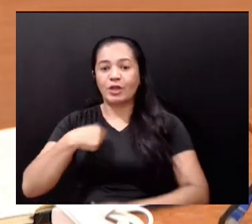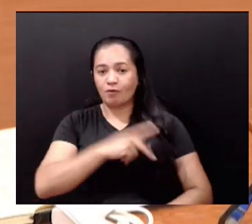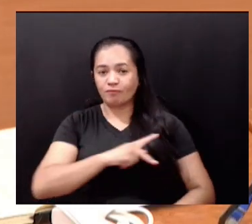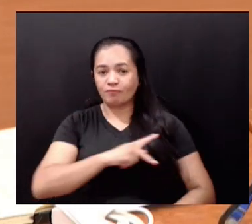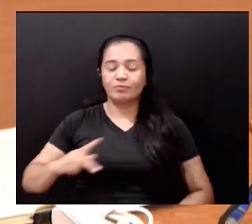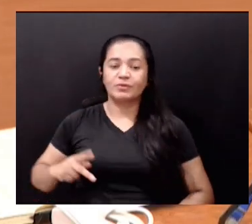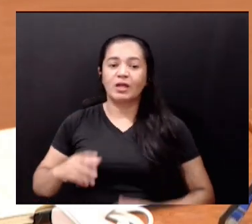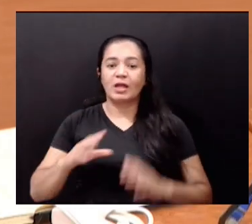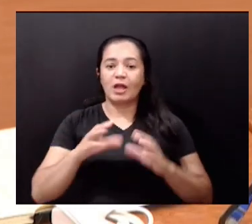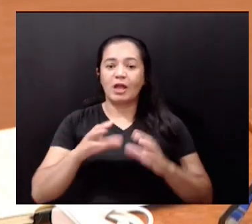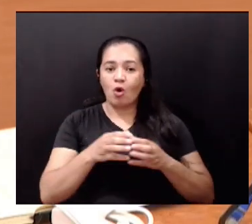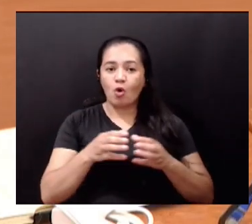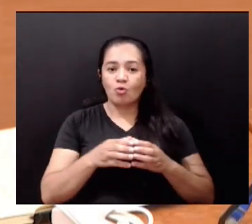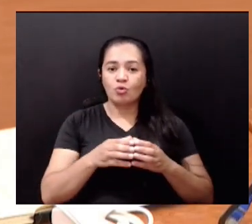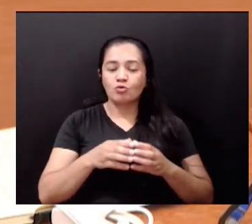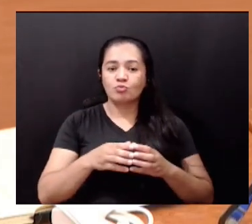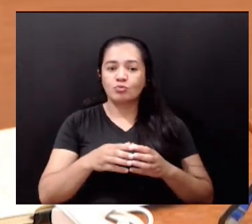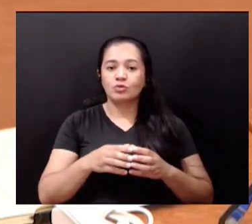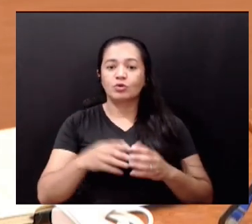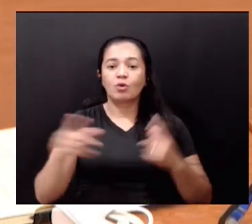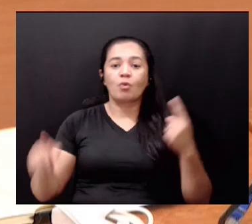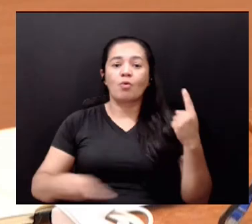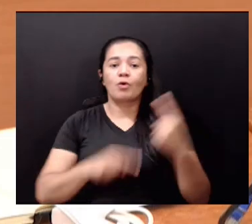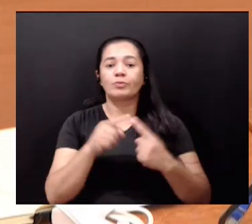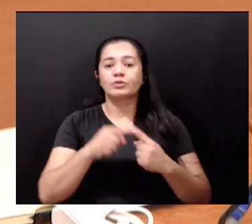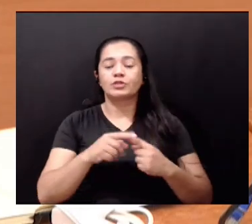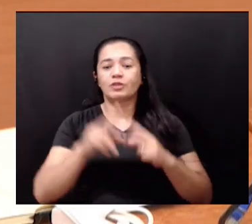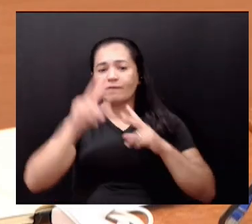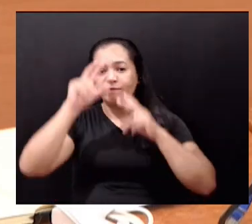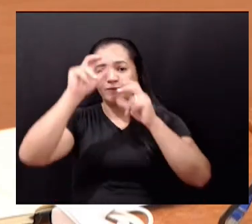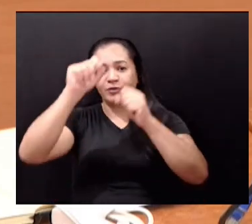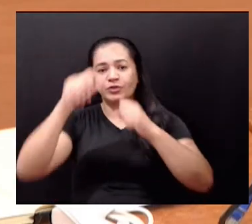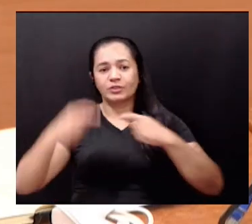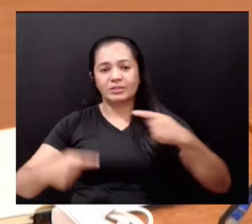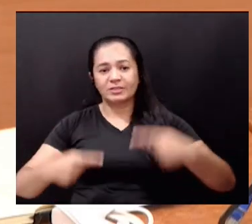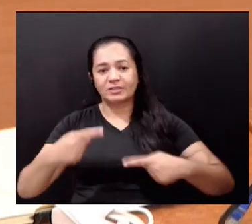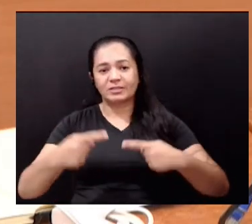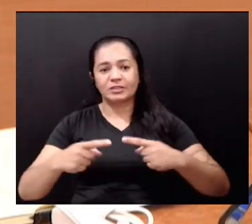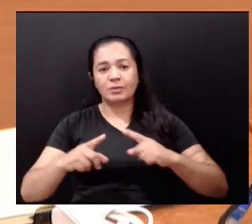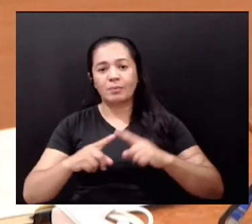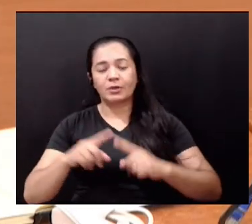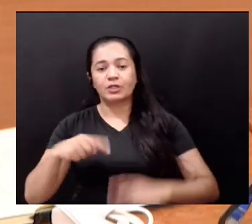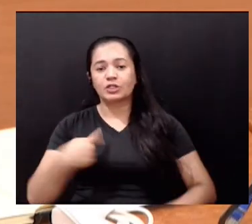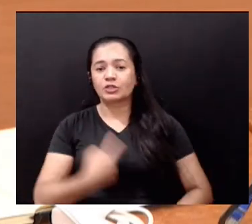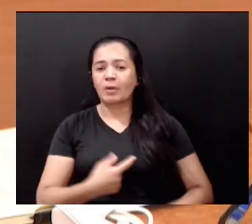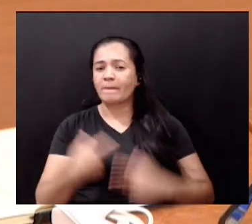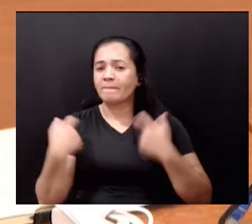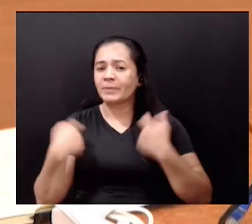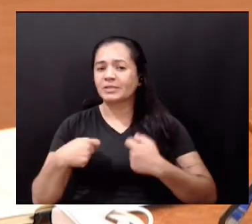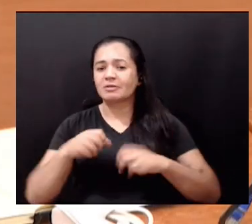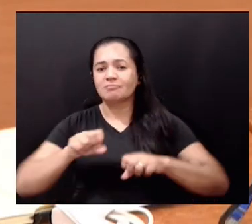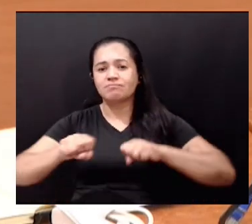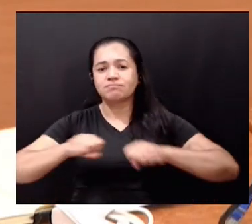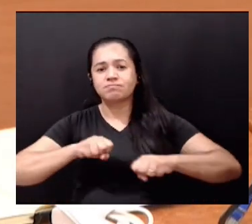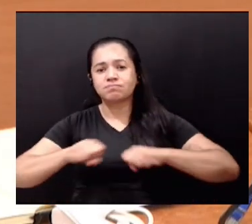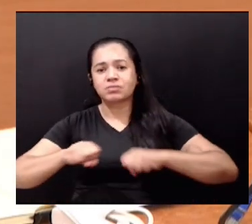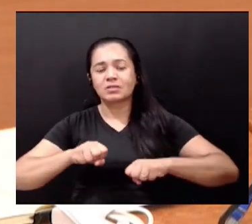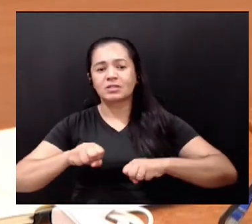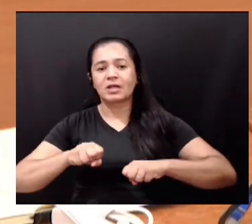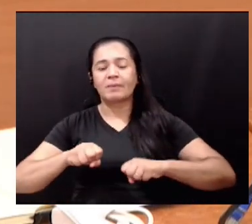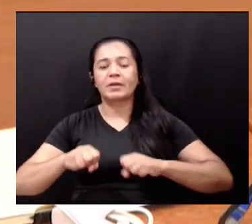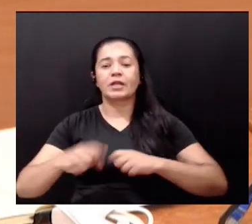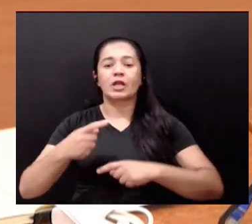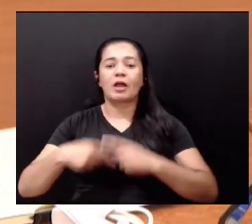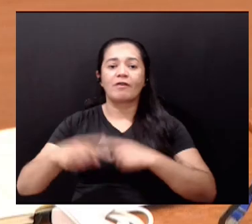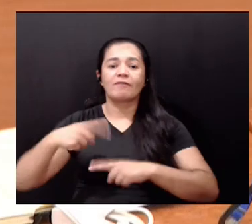intuito de fortalecer essa discussão, porque a gente vai precisar de muita mobilização para que essa PEC avance e seja aprovada, porque